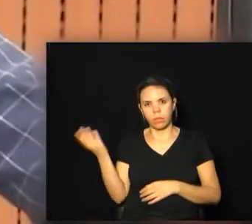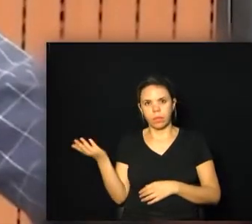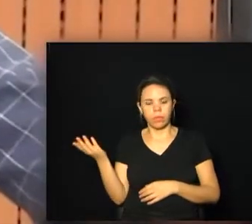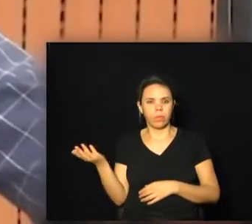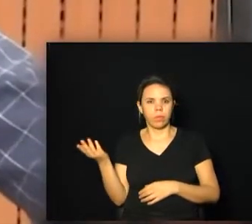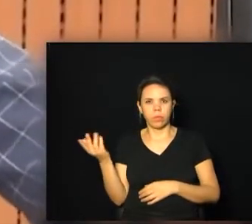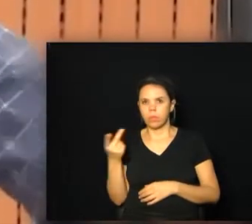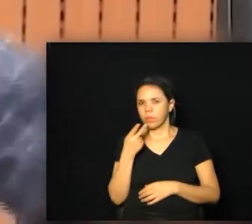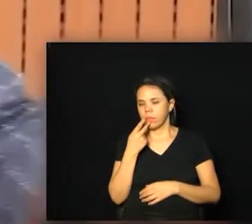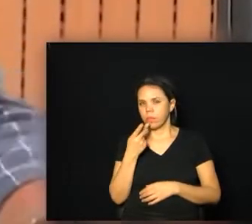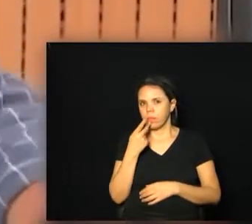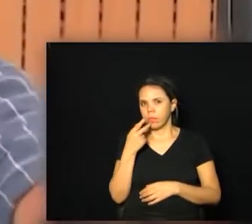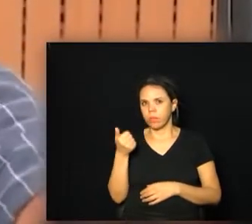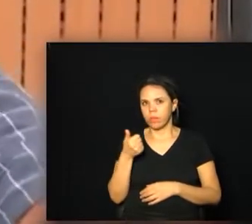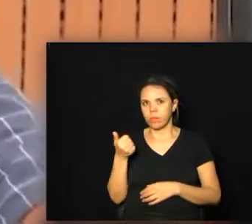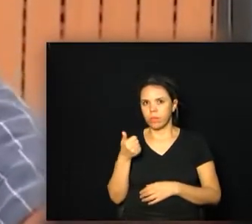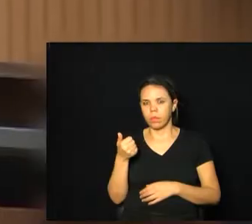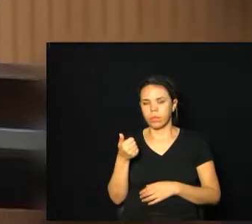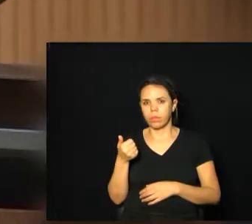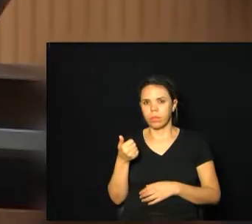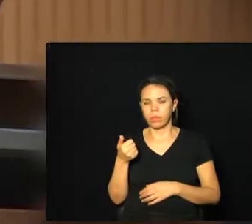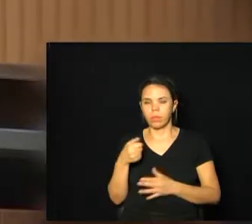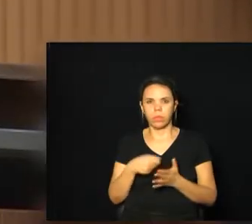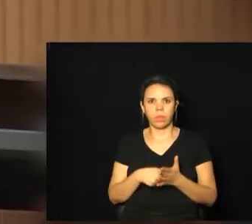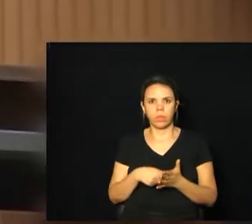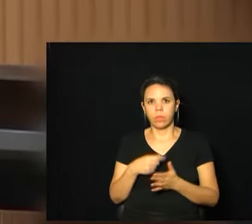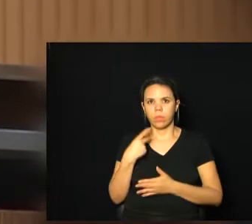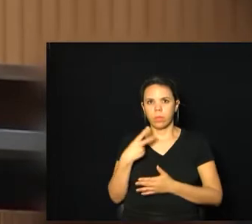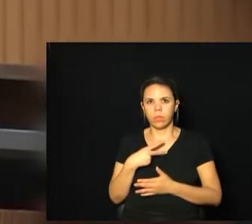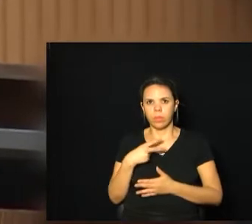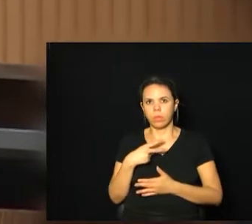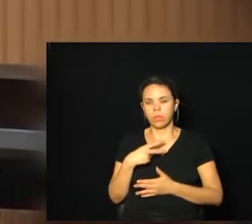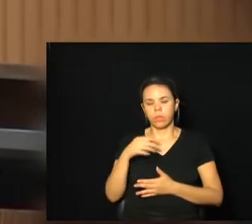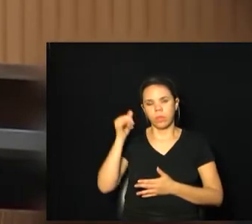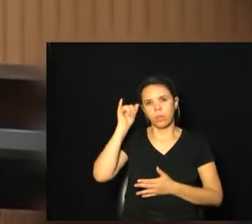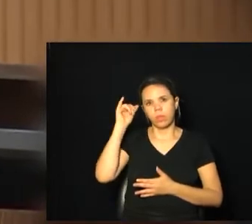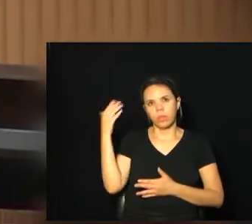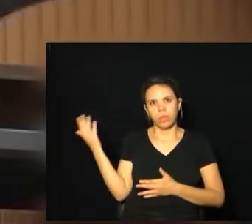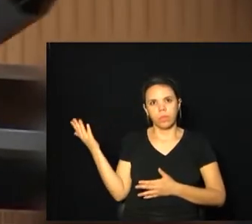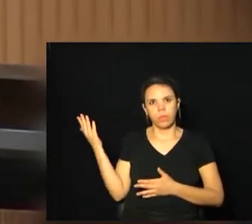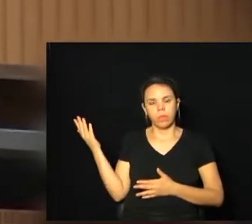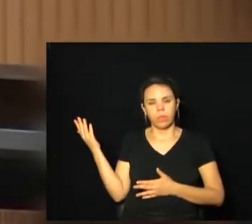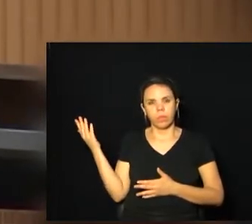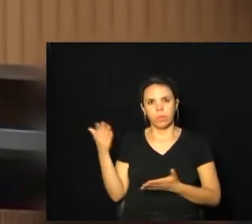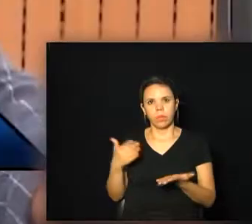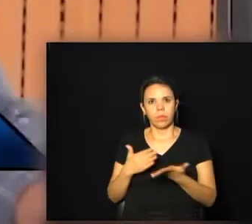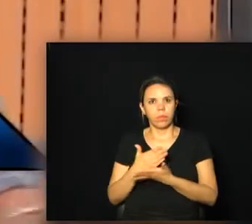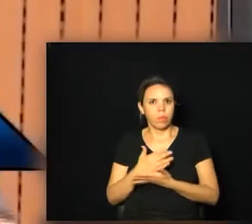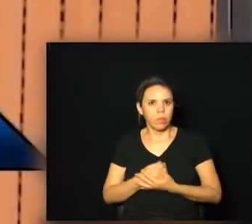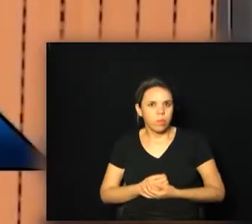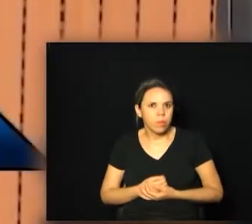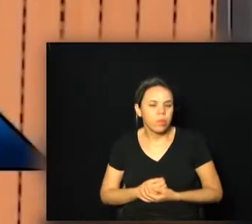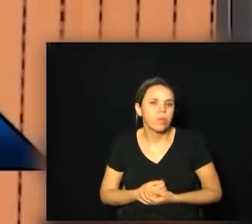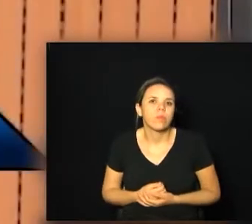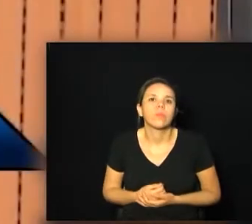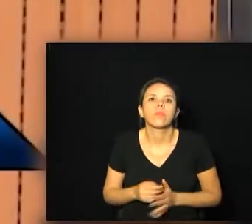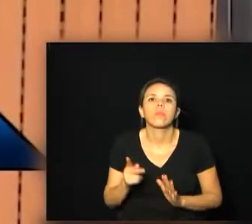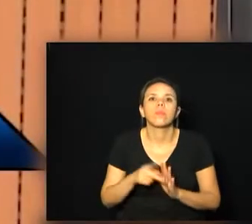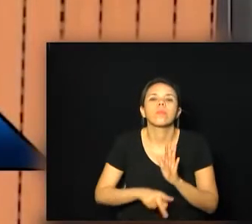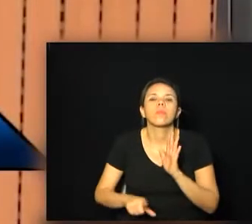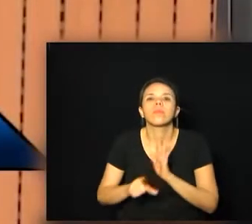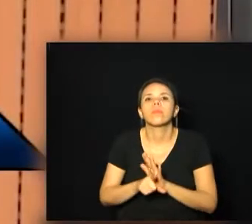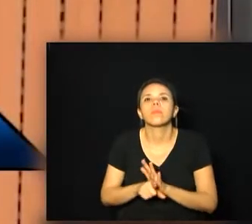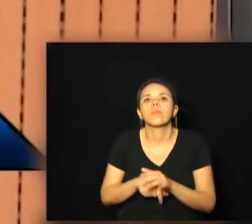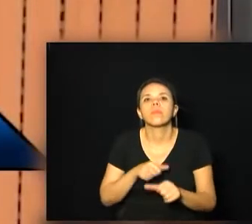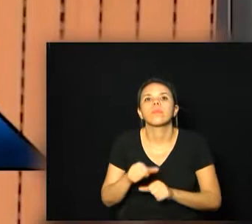Cirilo, que comentou o primeiro item da pauta de autoria do vereador Paulo Búfalo, que foi aprovado. Trata-se de projeto de lei ordinária